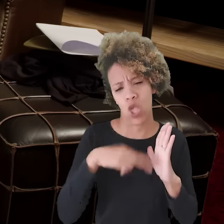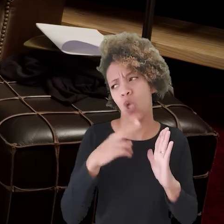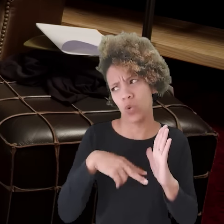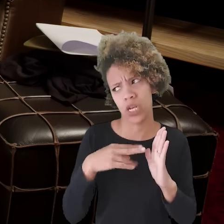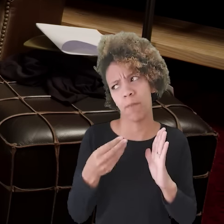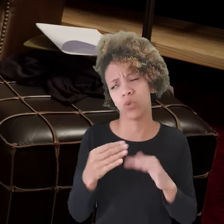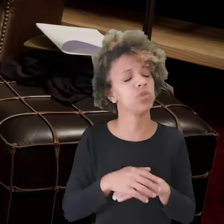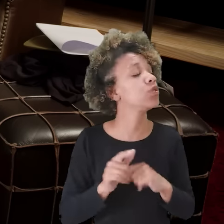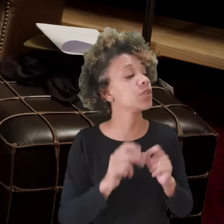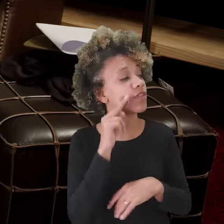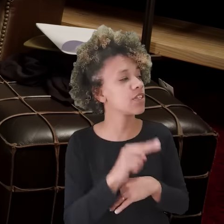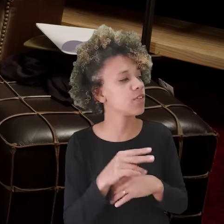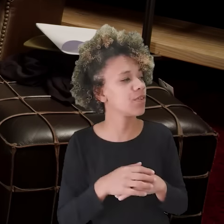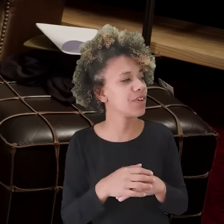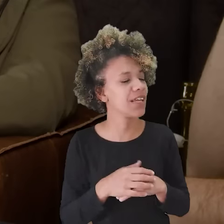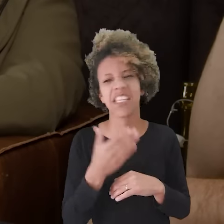maconha eu li um bocado sobre